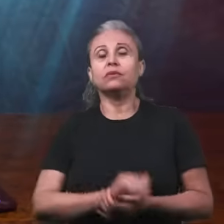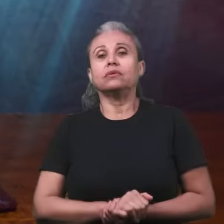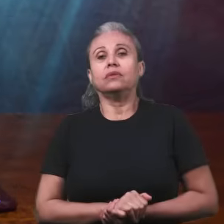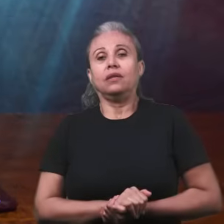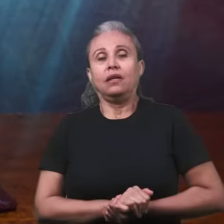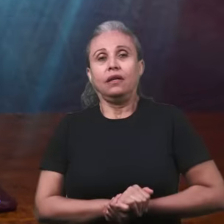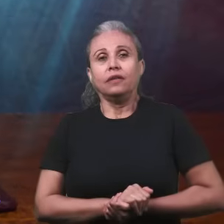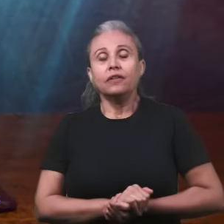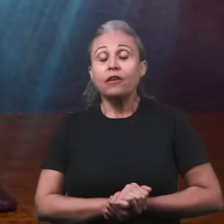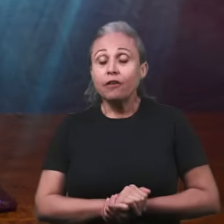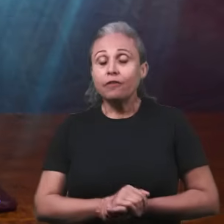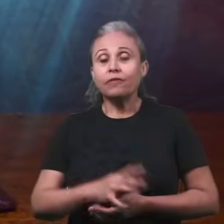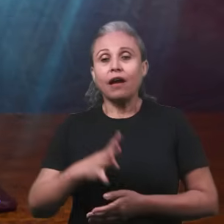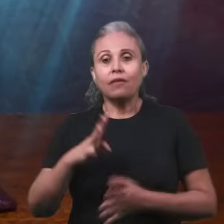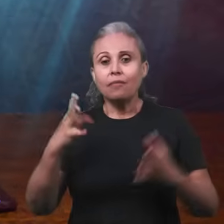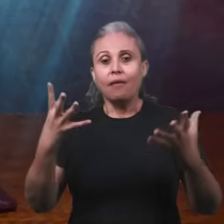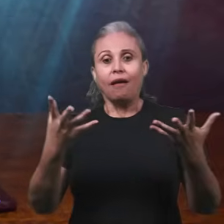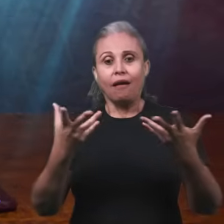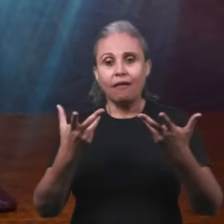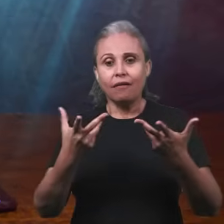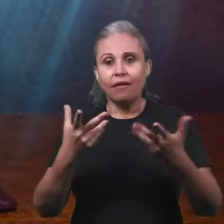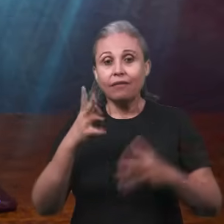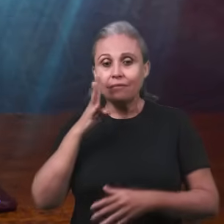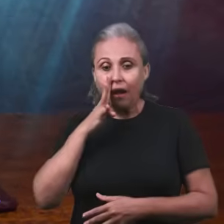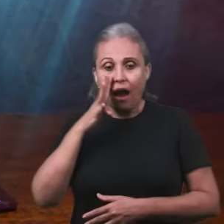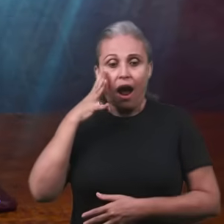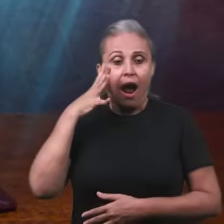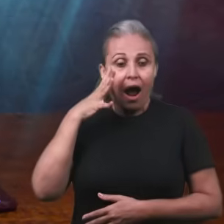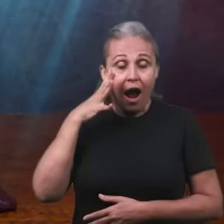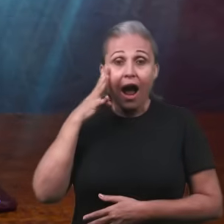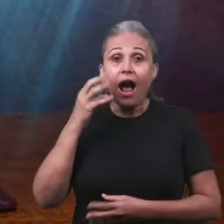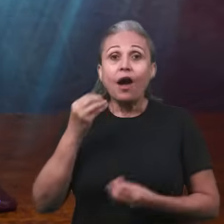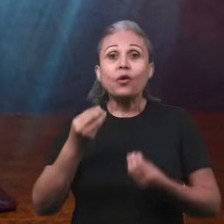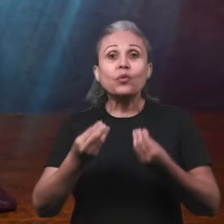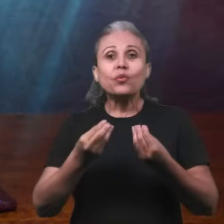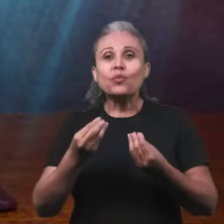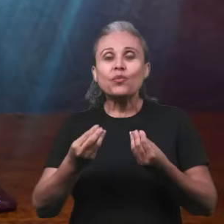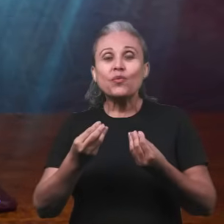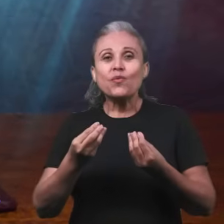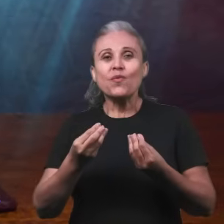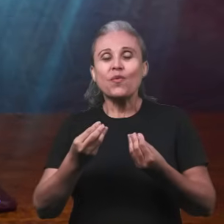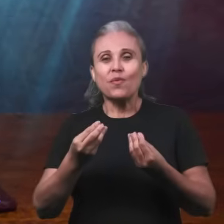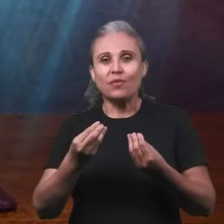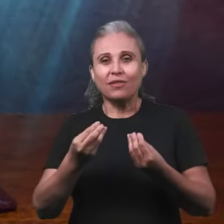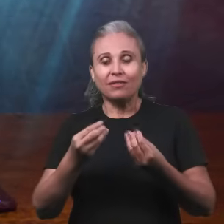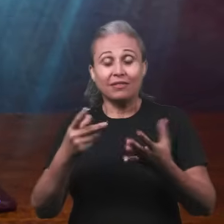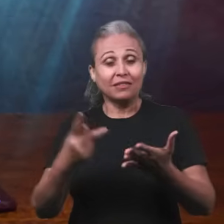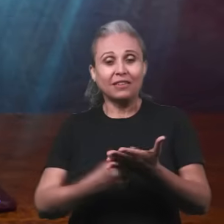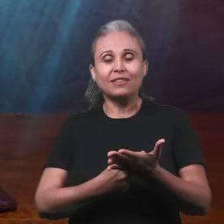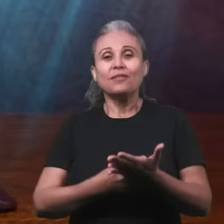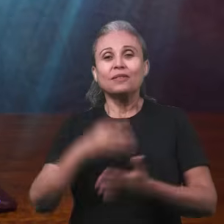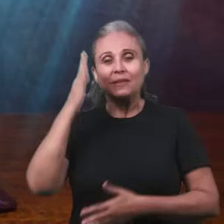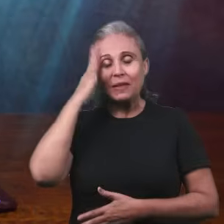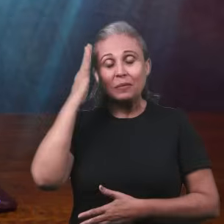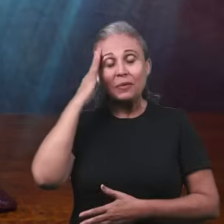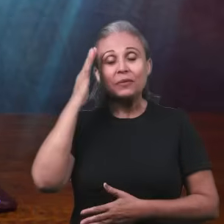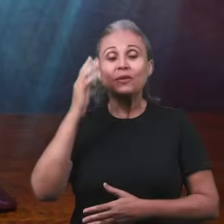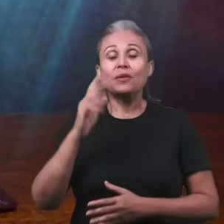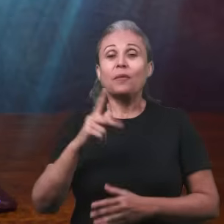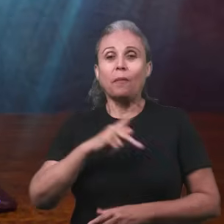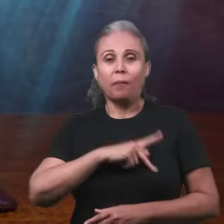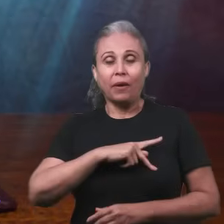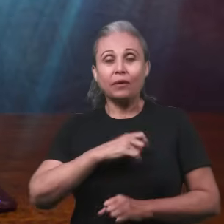indultos, maravilharam-se e reconheceram que eles tinham estado com Jesus. E vendo estar com ele o homem que